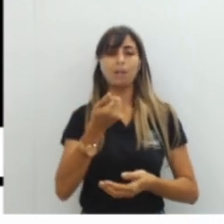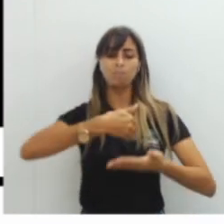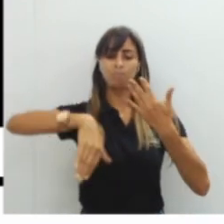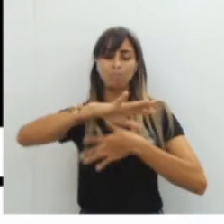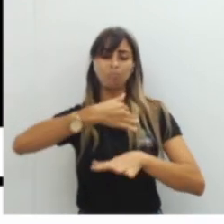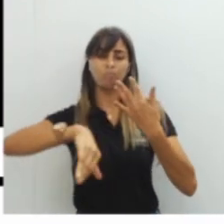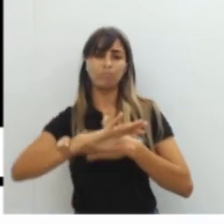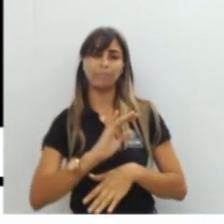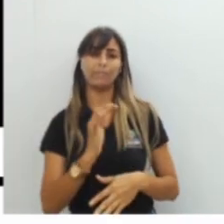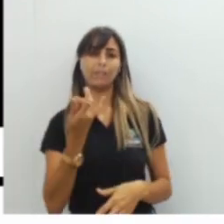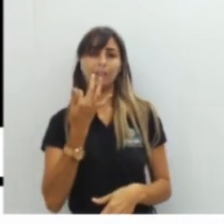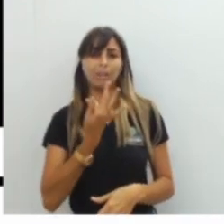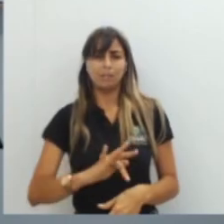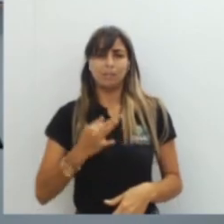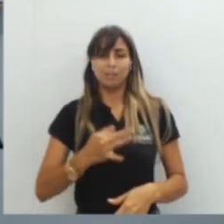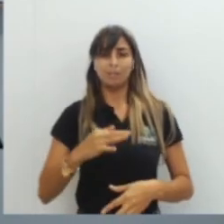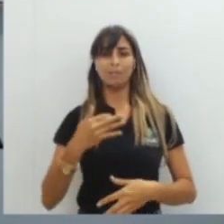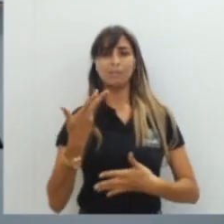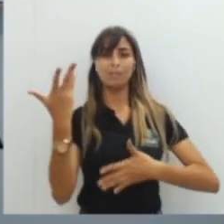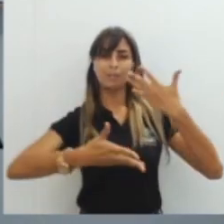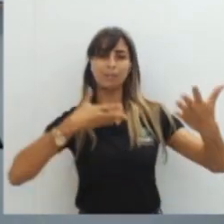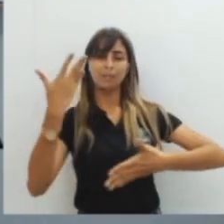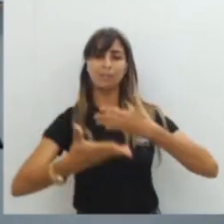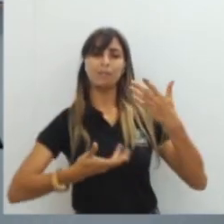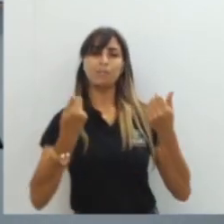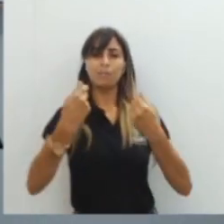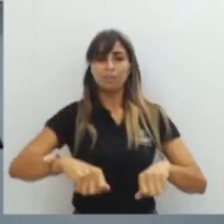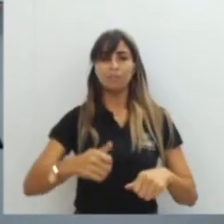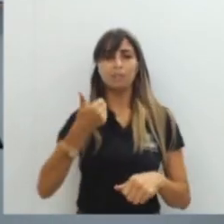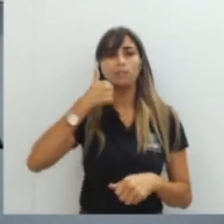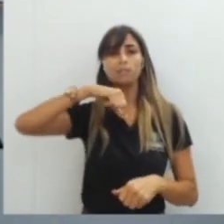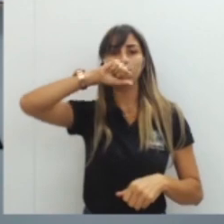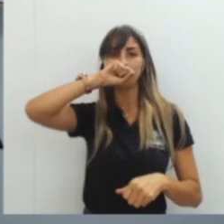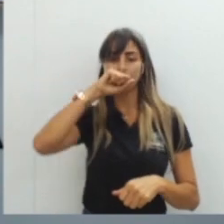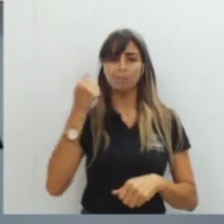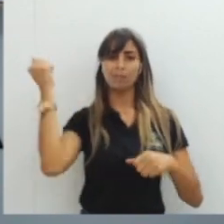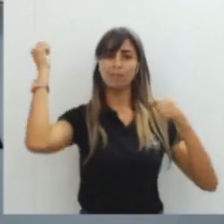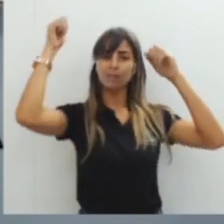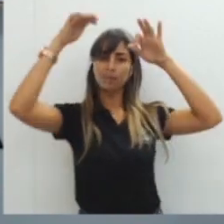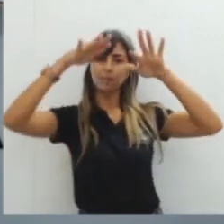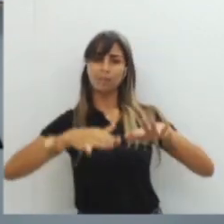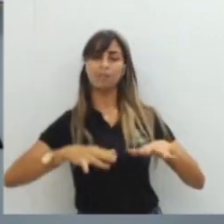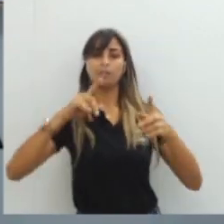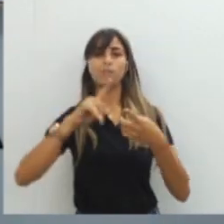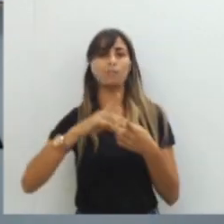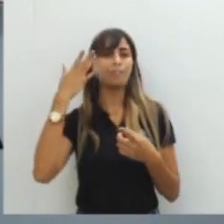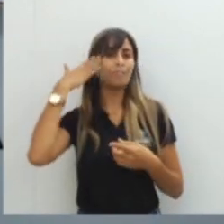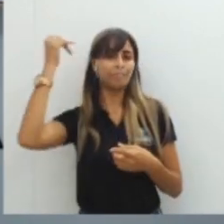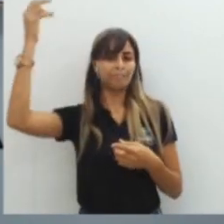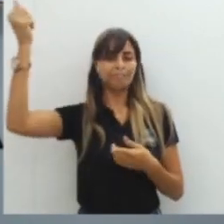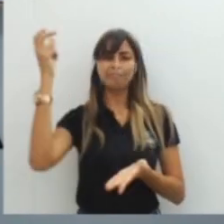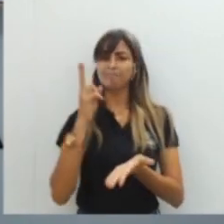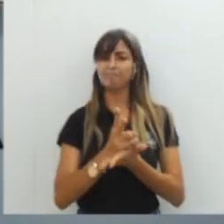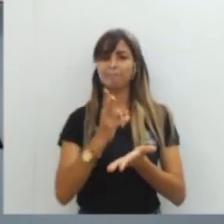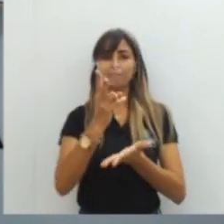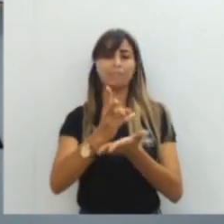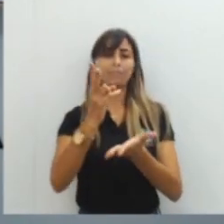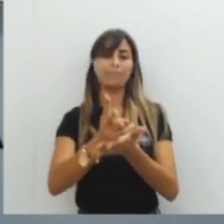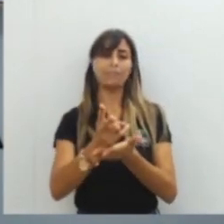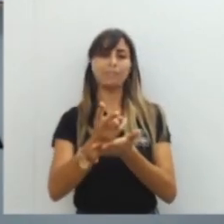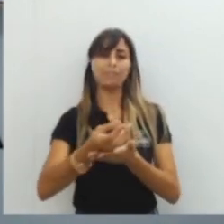alegria. Mas é preciso ter mãe, é preciso ter graça, é preciso ter sonho sempre. Quem traz